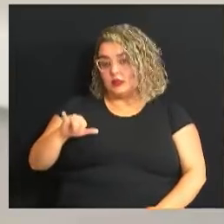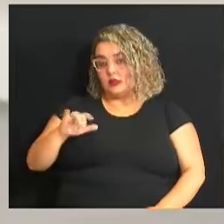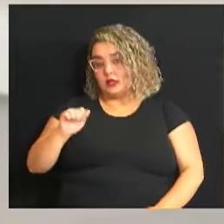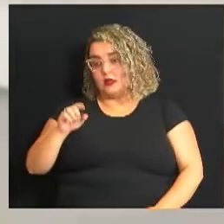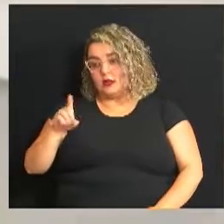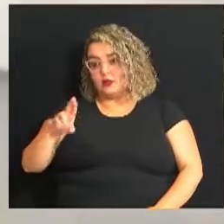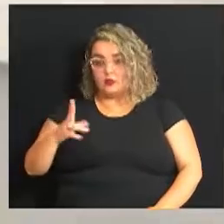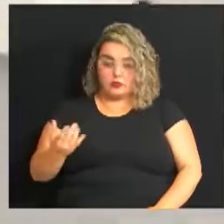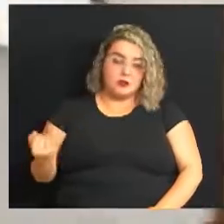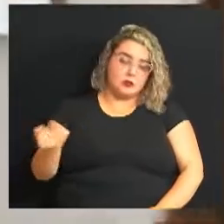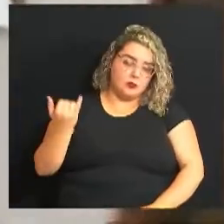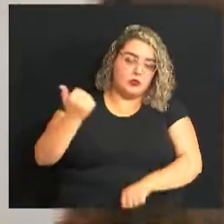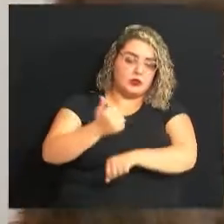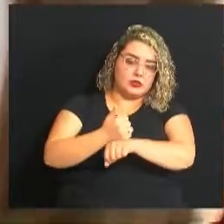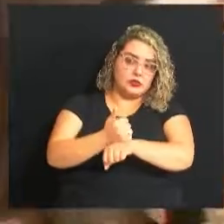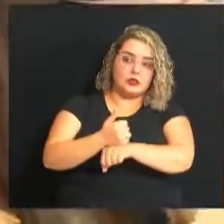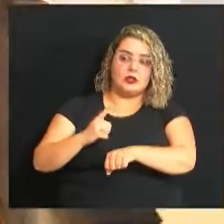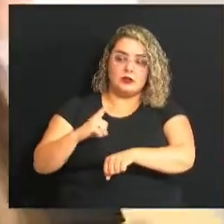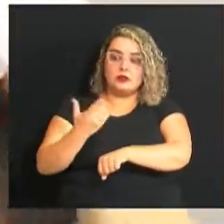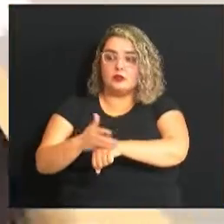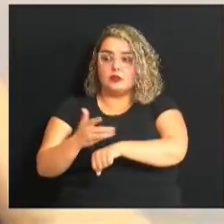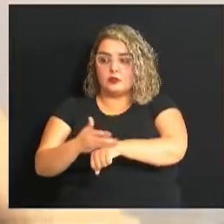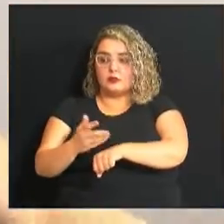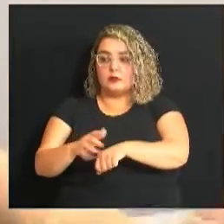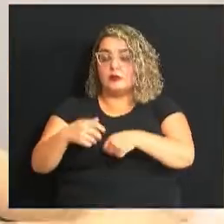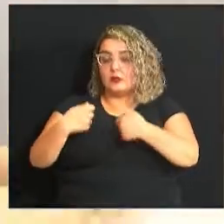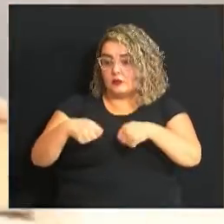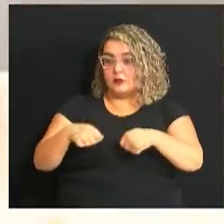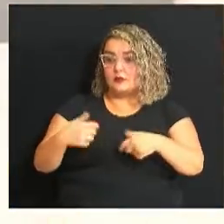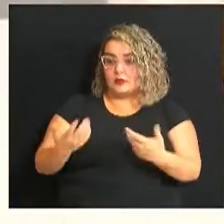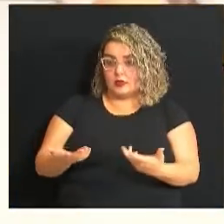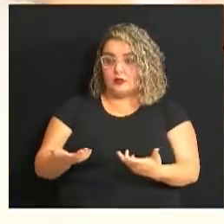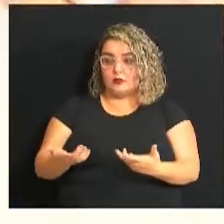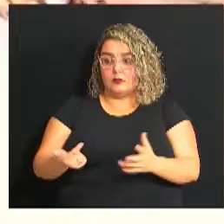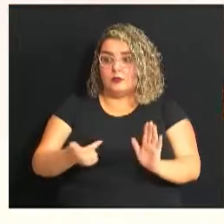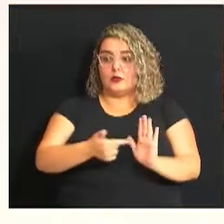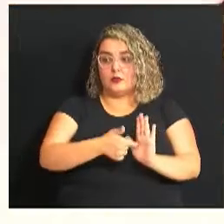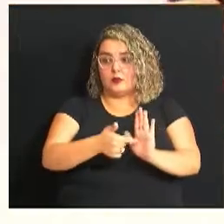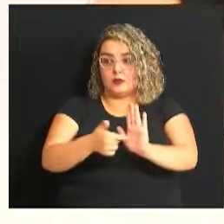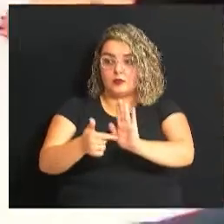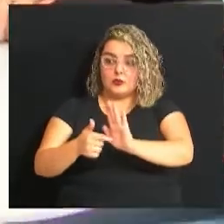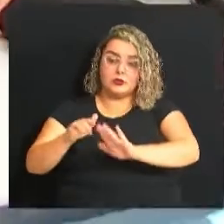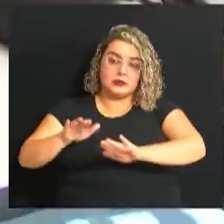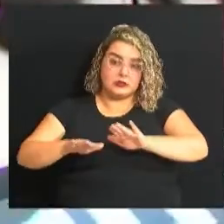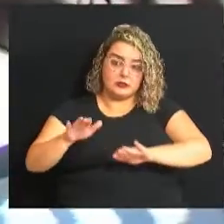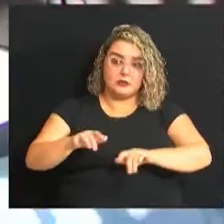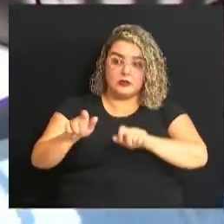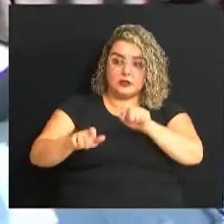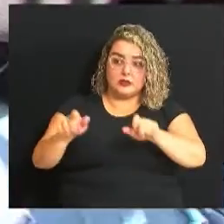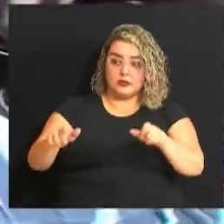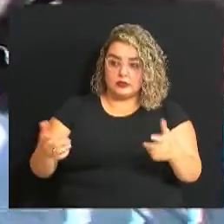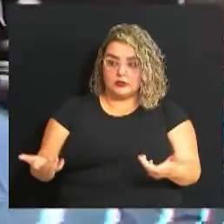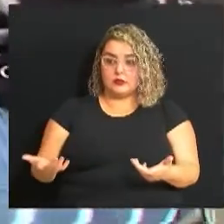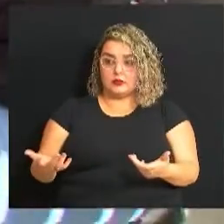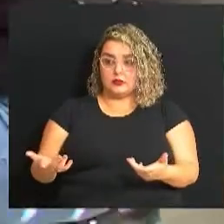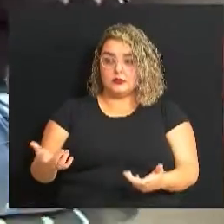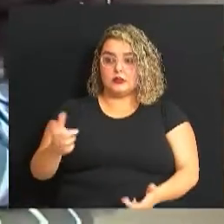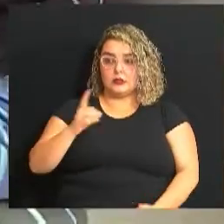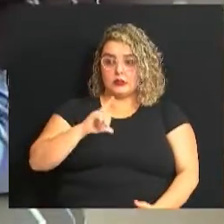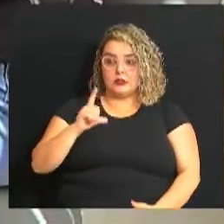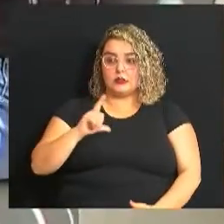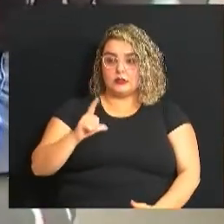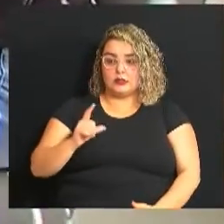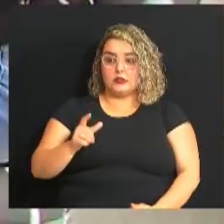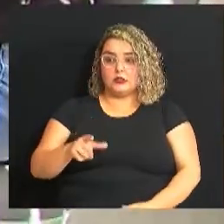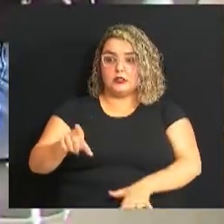ele vai ter, né, o treinamento necessário para mostrar muitas vezes para as pessoas que a conciliação ela é o melhor